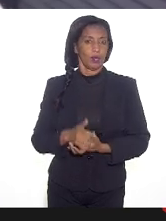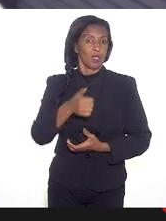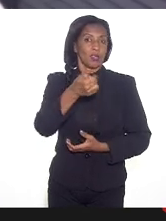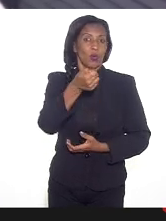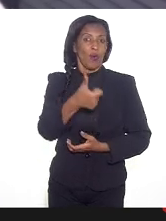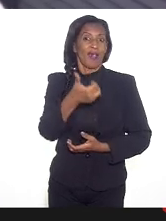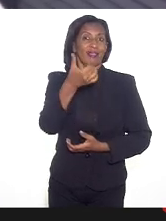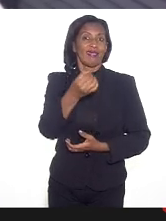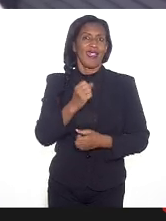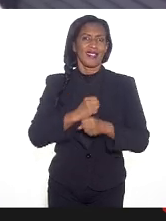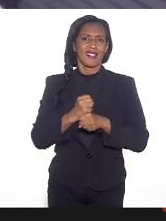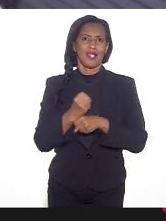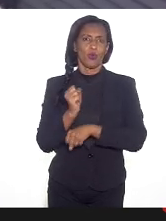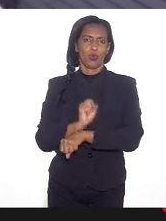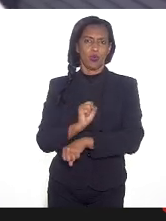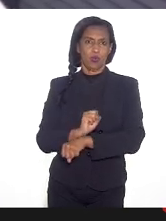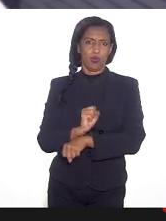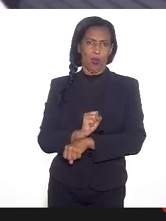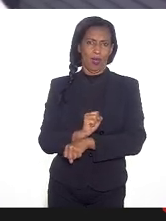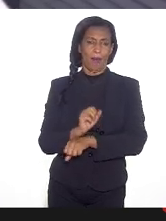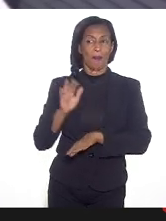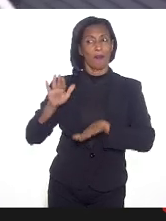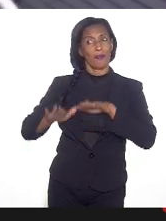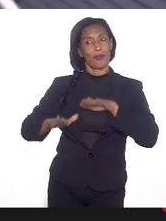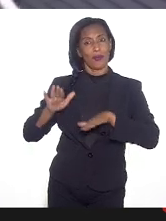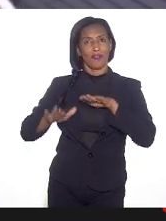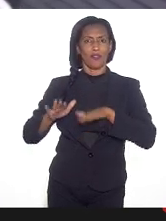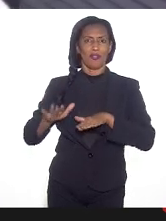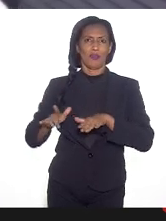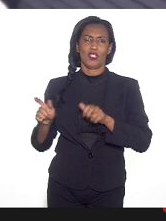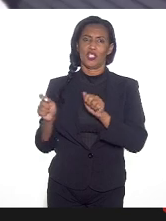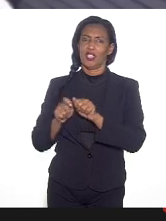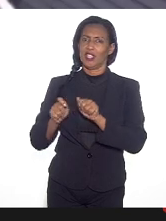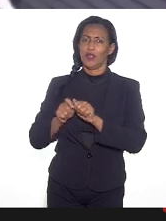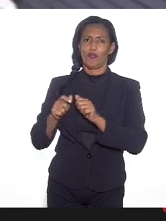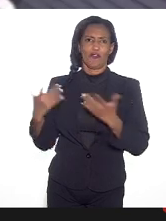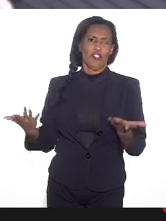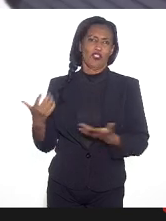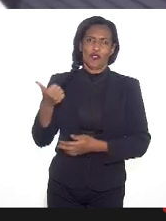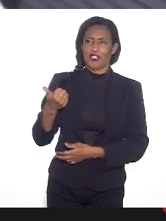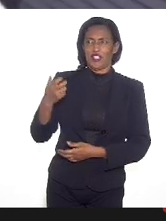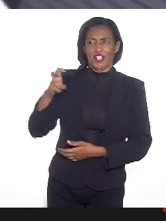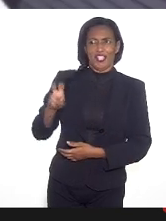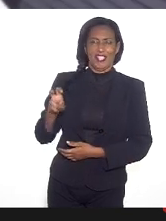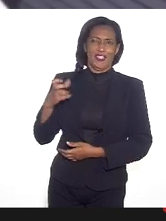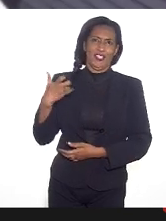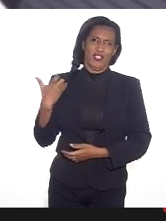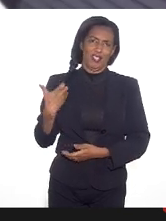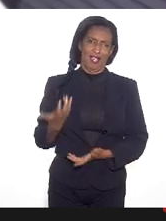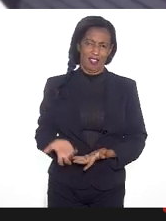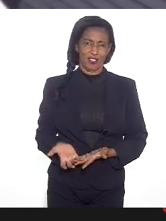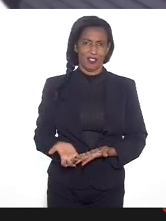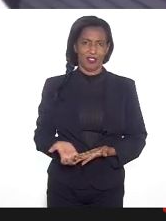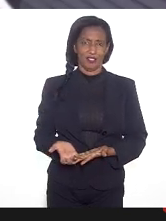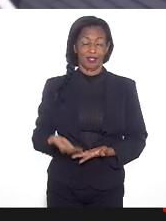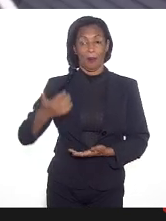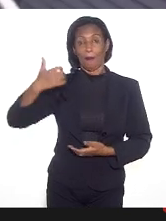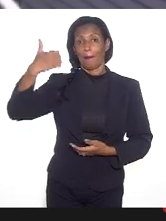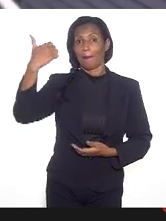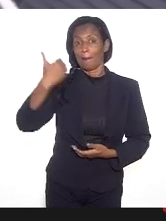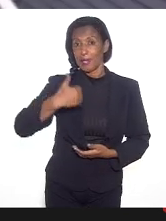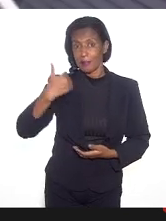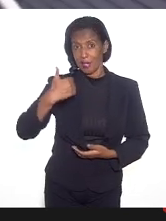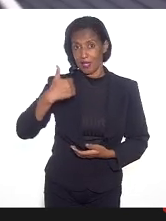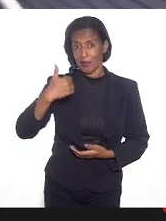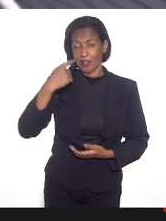10 anos. Então, provavelmente, ele não fez o concurso quando tinha 15 anos de idade. Então, a gente vai ter, primeiro, esse